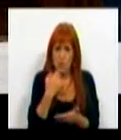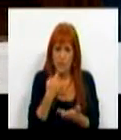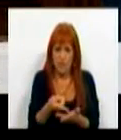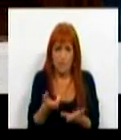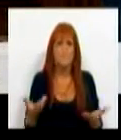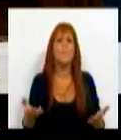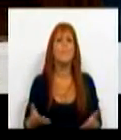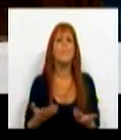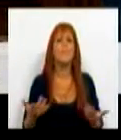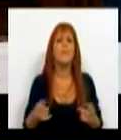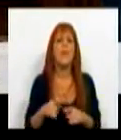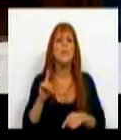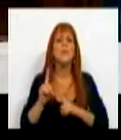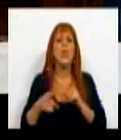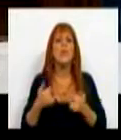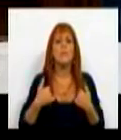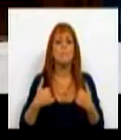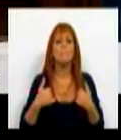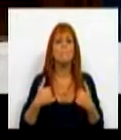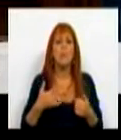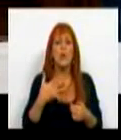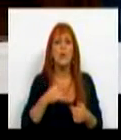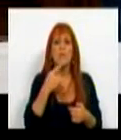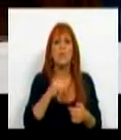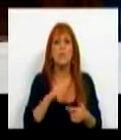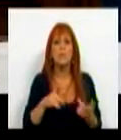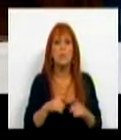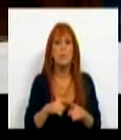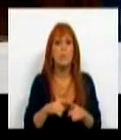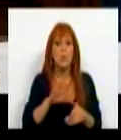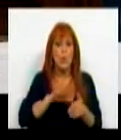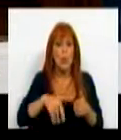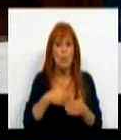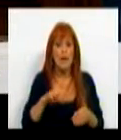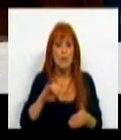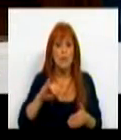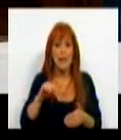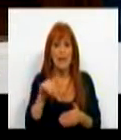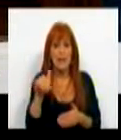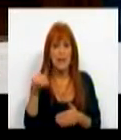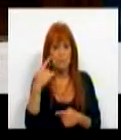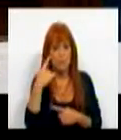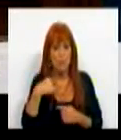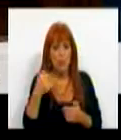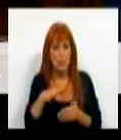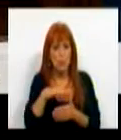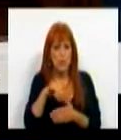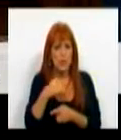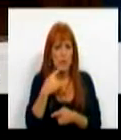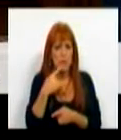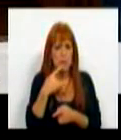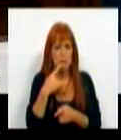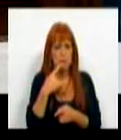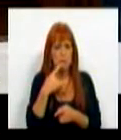fazê-lo. Mas aquilo que eu gostava de dizer é que o plano do Citi identifica um cenário